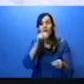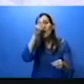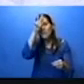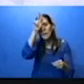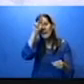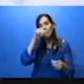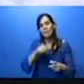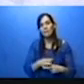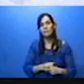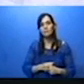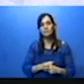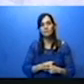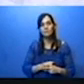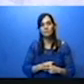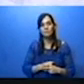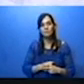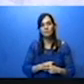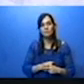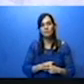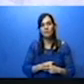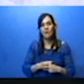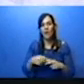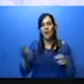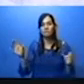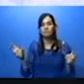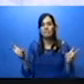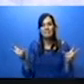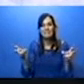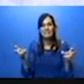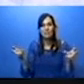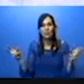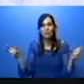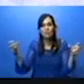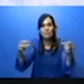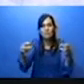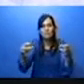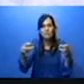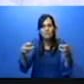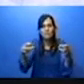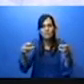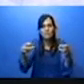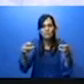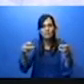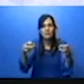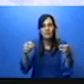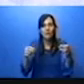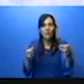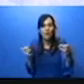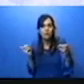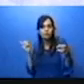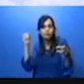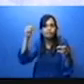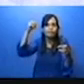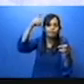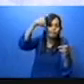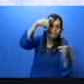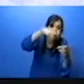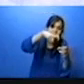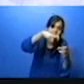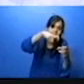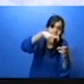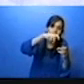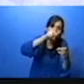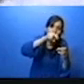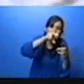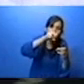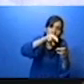baratas. Aqui com as pinças ele está segurando a pata das baratas e com aguilhão ele inoculou o veneno, certamente